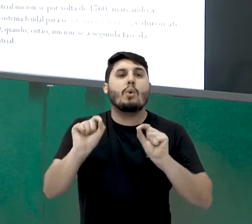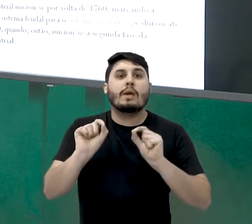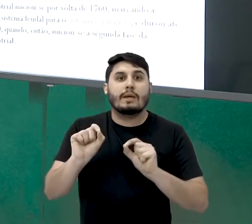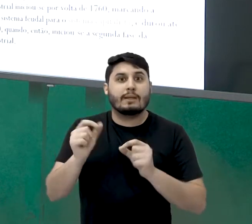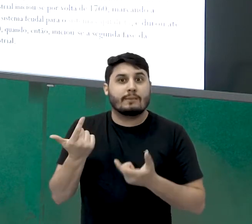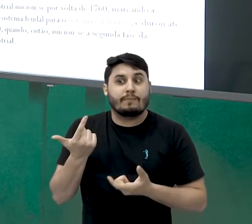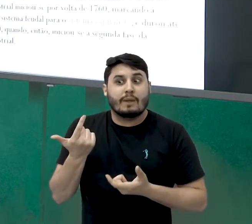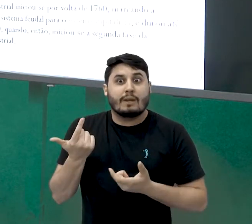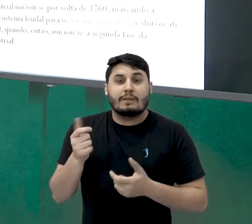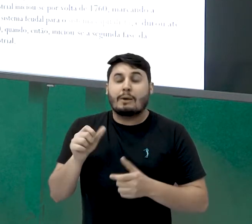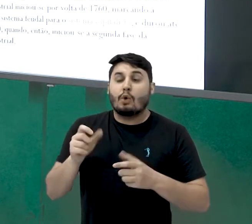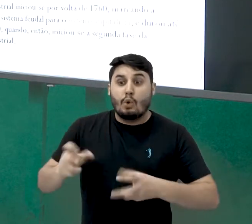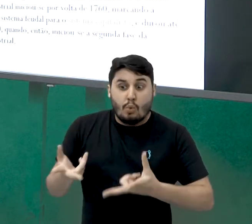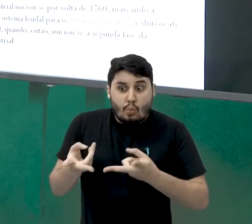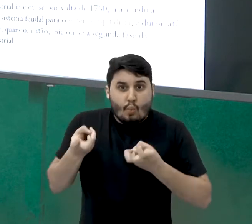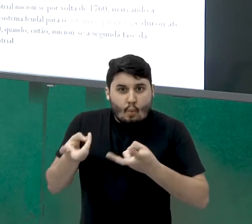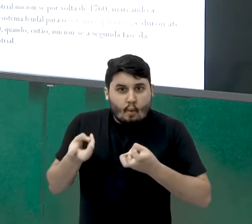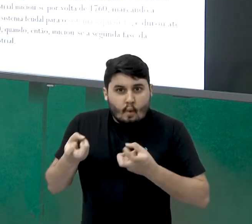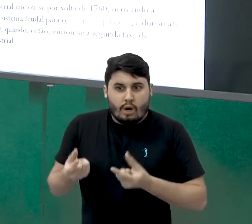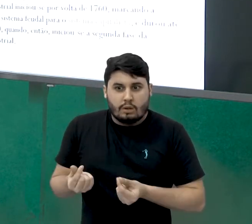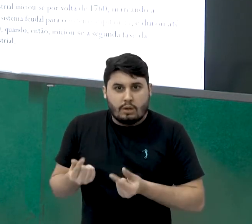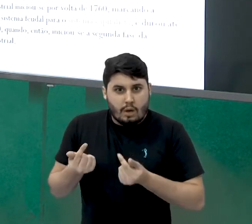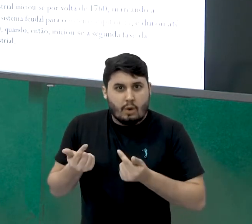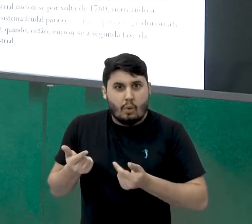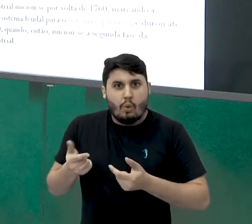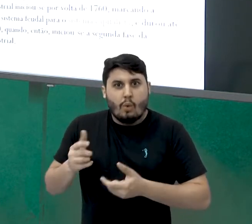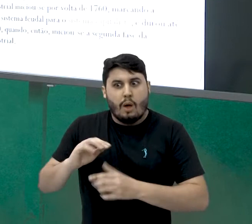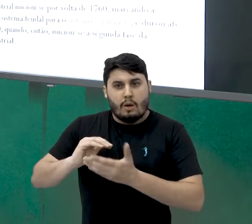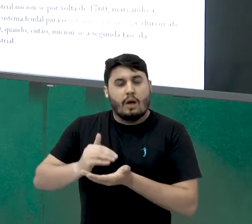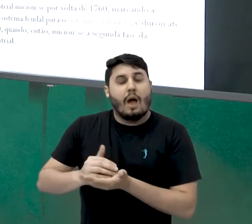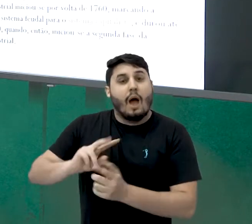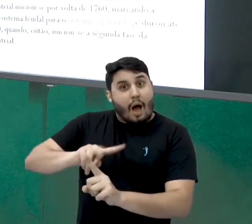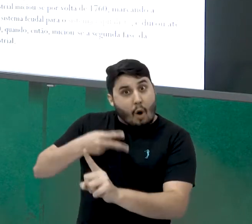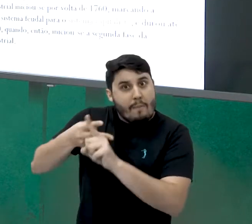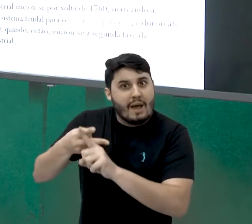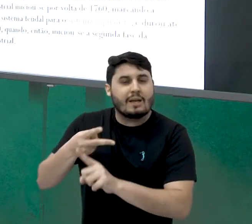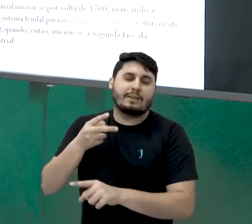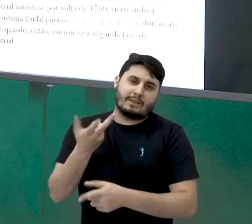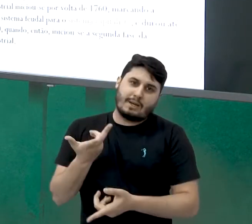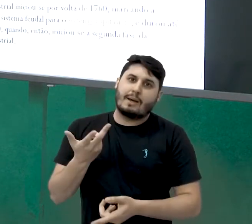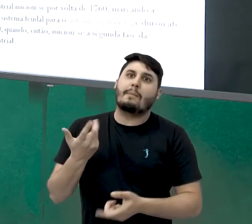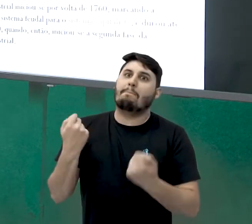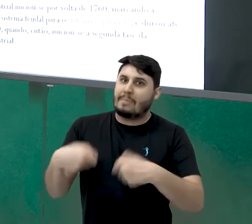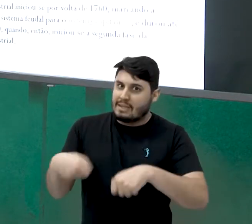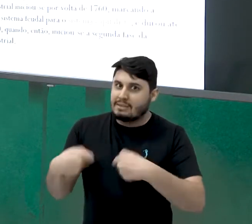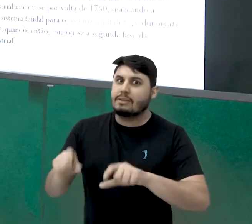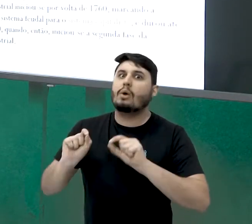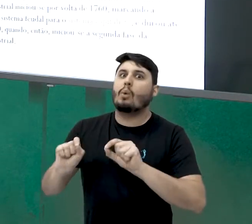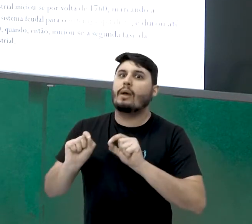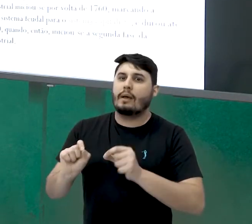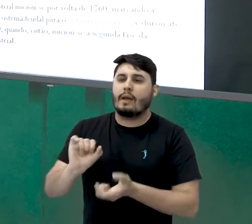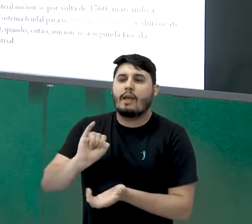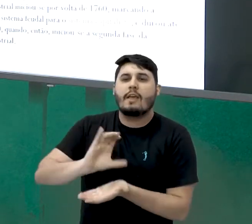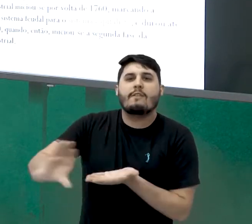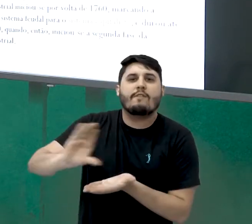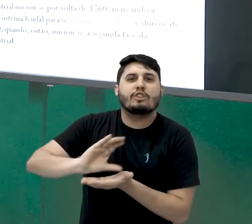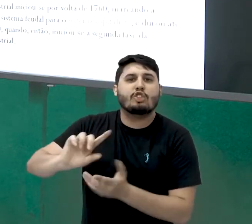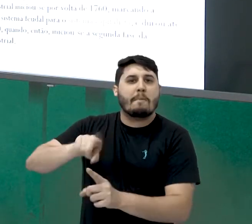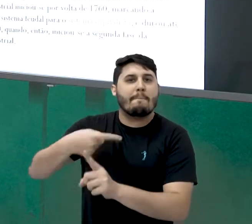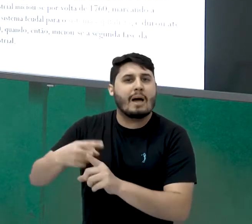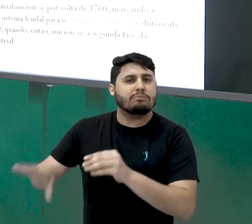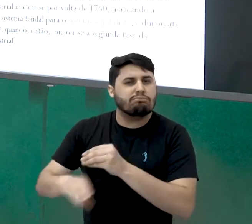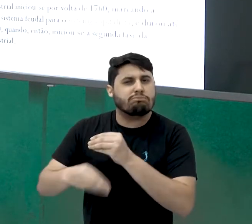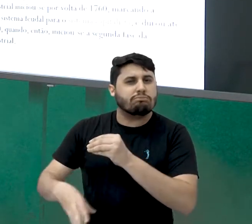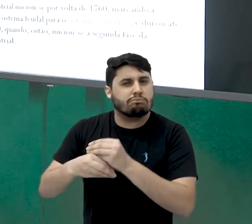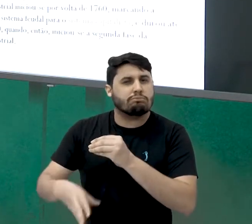tem investimento. E, fundamentalmente, quem tem medo de perder tem medo de ganhar. Então, foi com esse